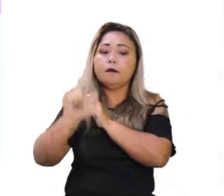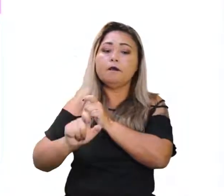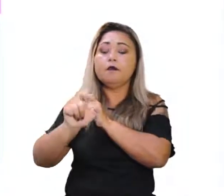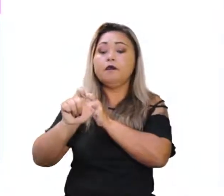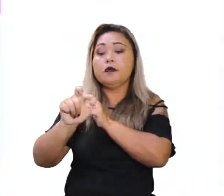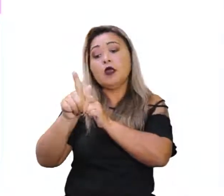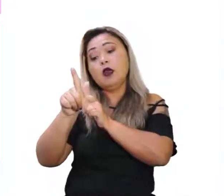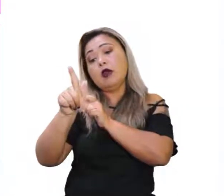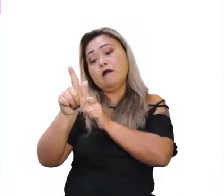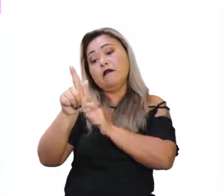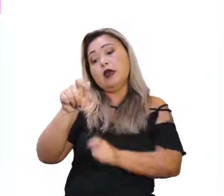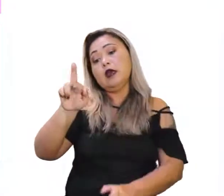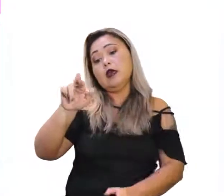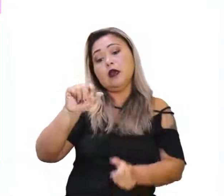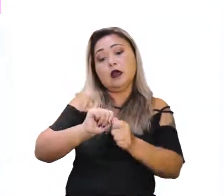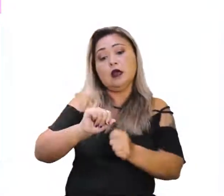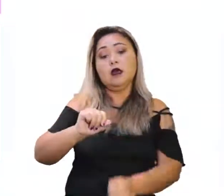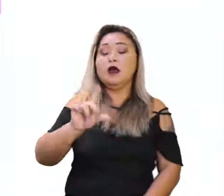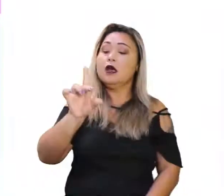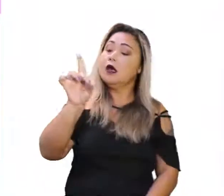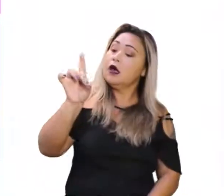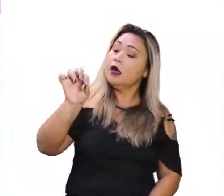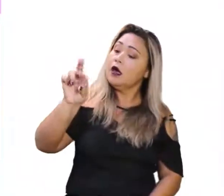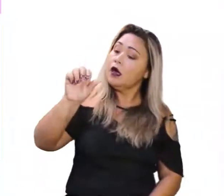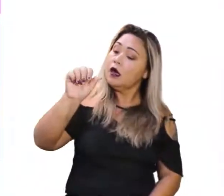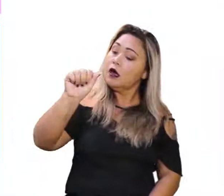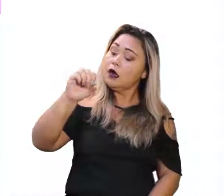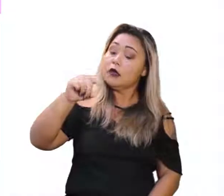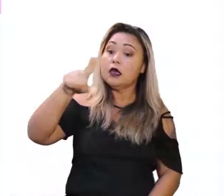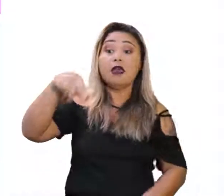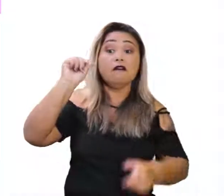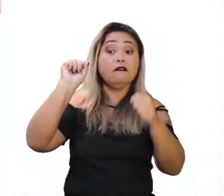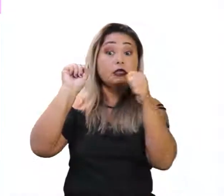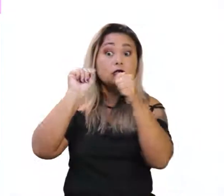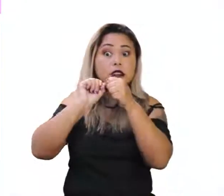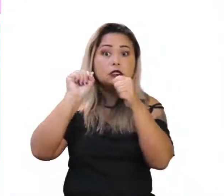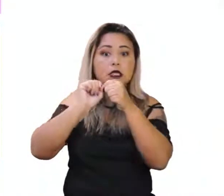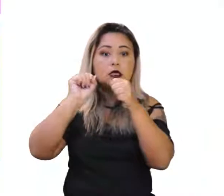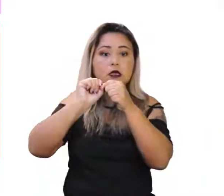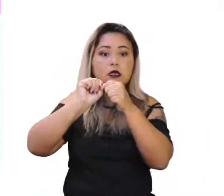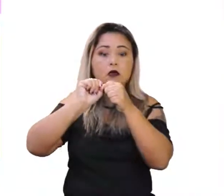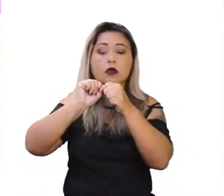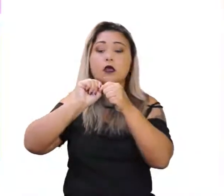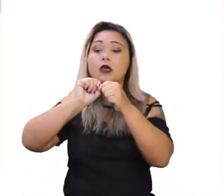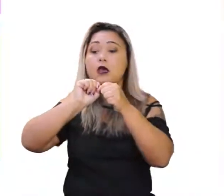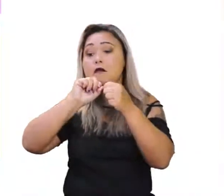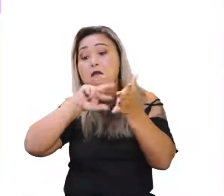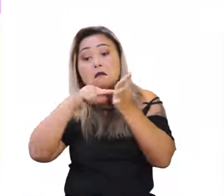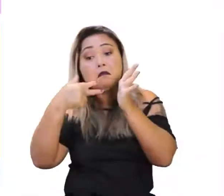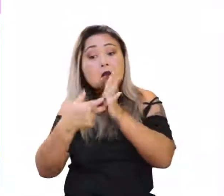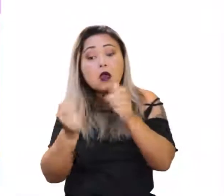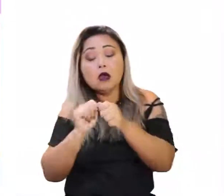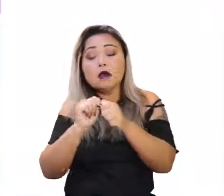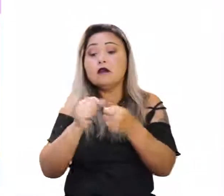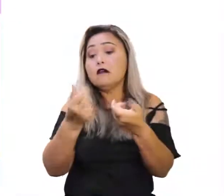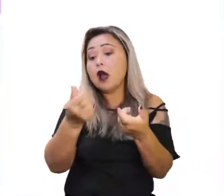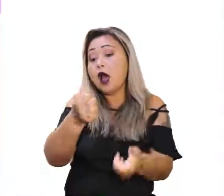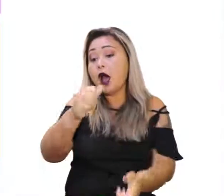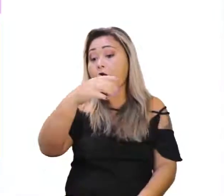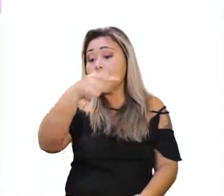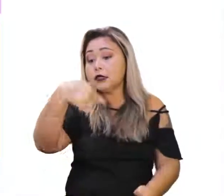palavra vem do grego, drão, quer dizer o quê? Fazer, e dizer ação. Sobre a